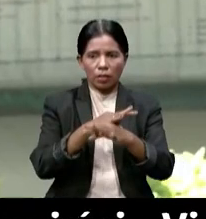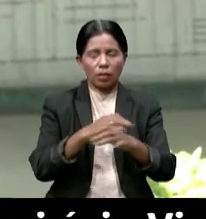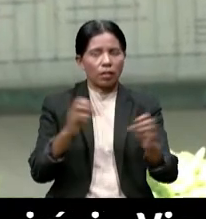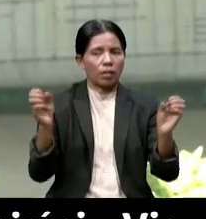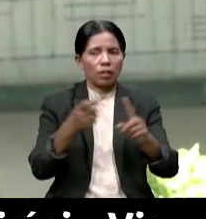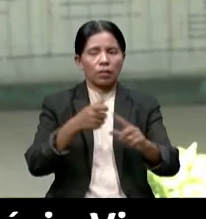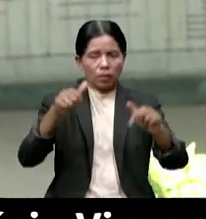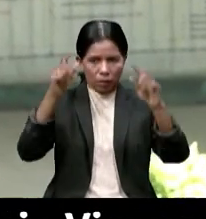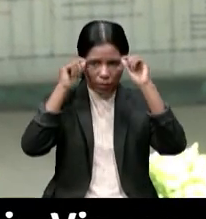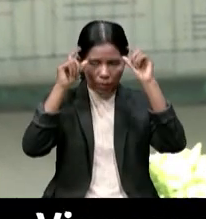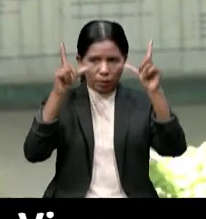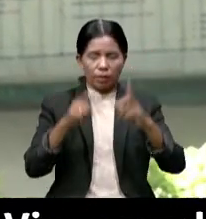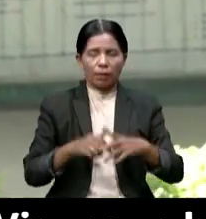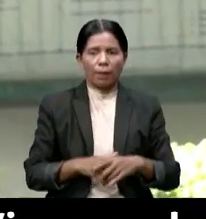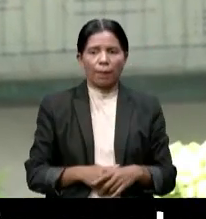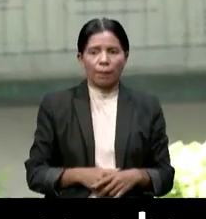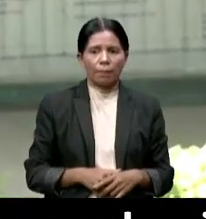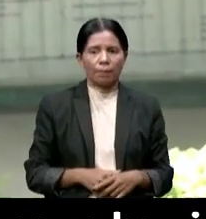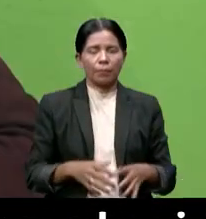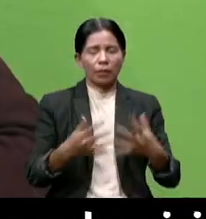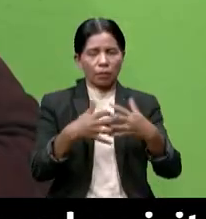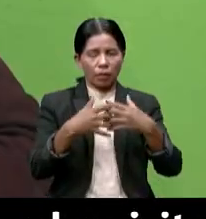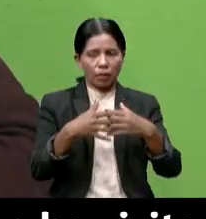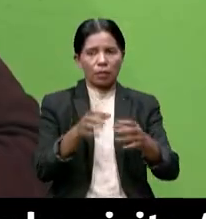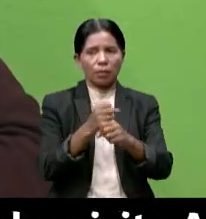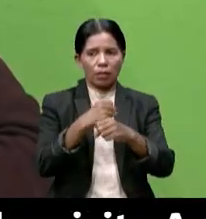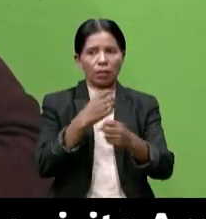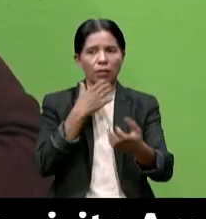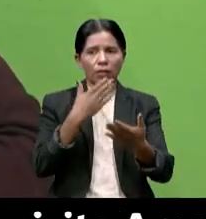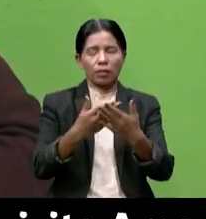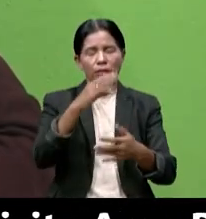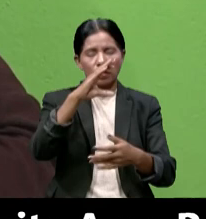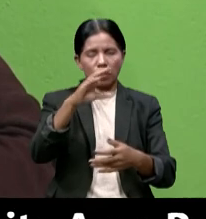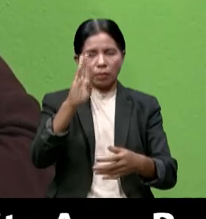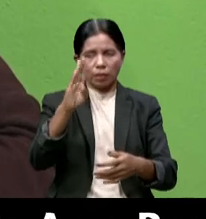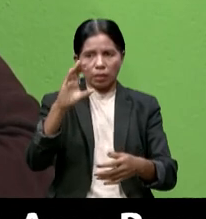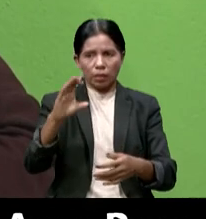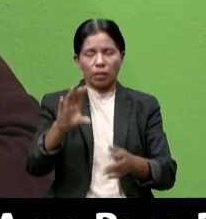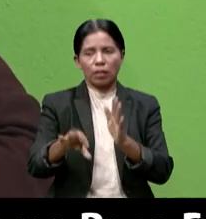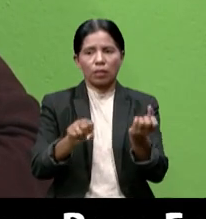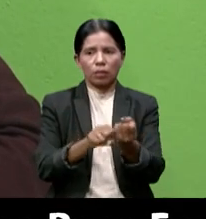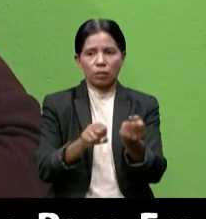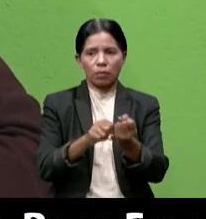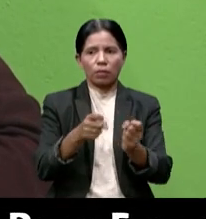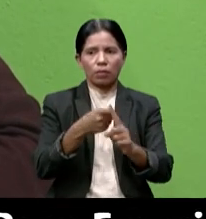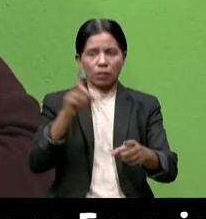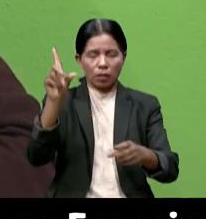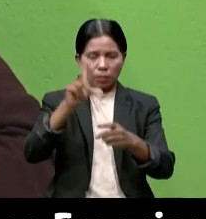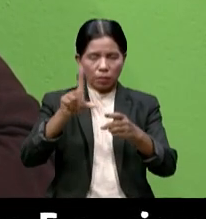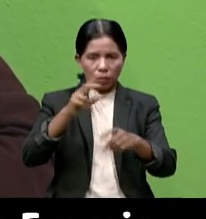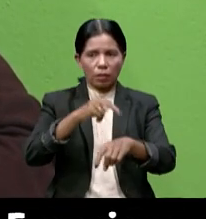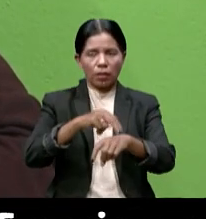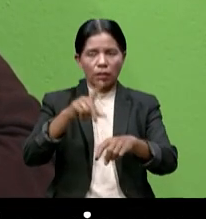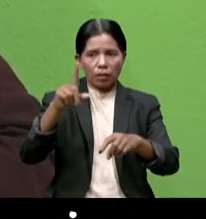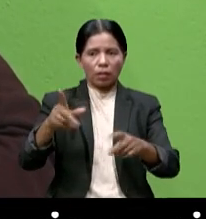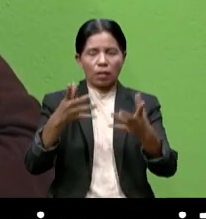osia Timor-Leste. Máquina vasi quimia ne dia que la normal sibisimos, Hetan suporta o Laboratório Nacional,